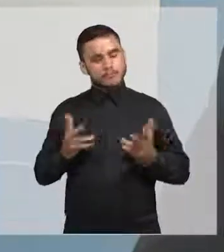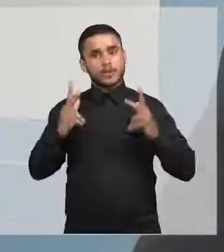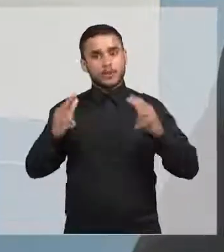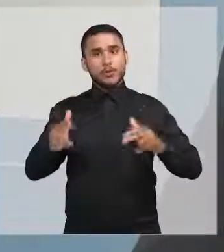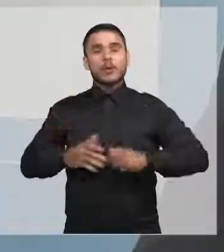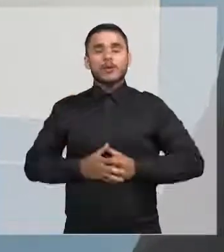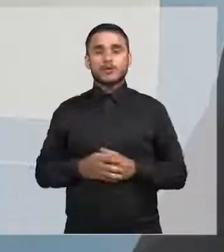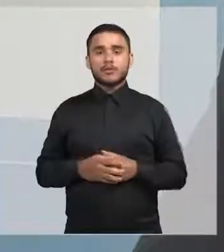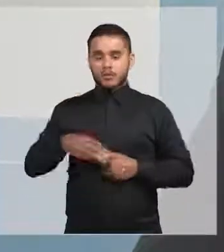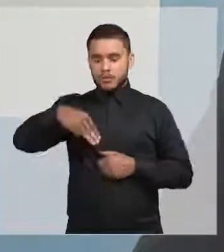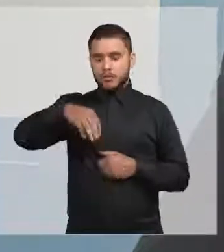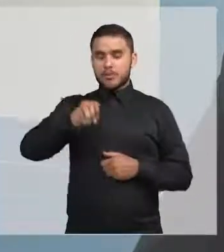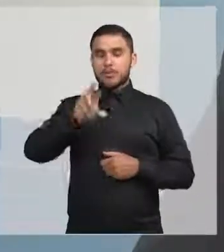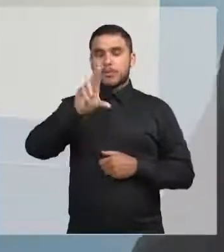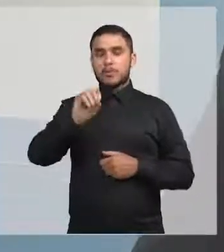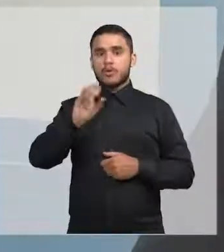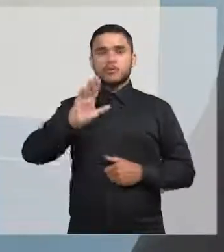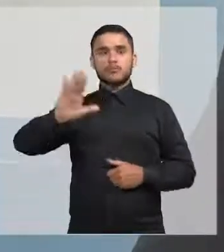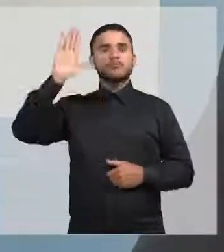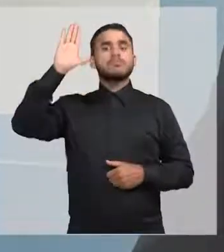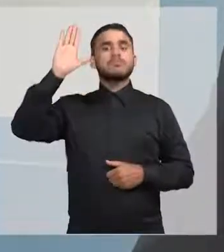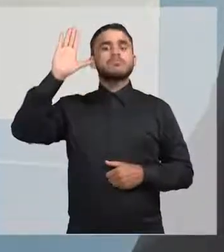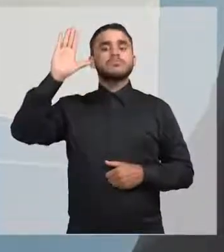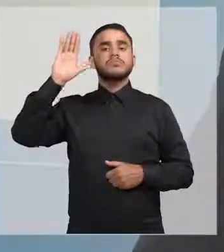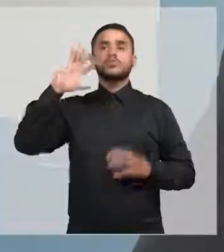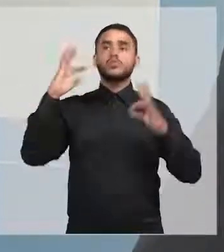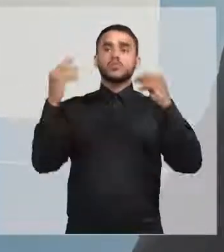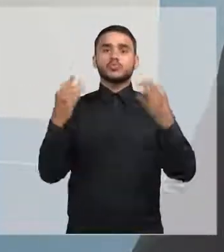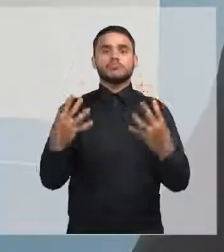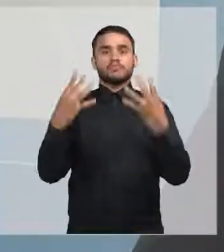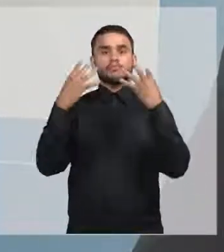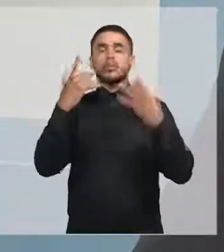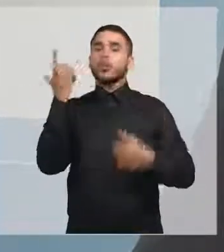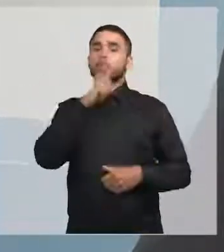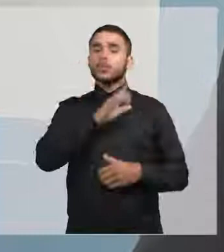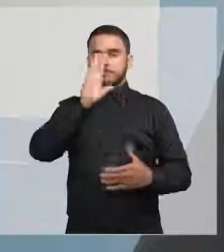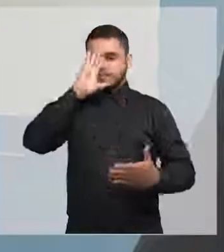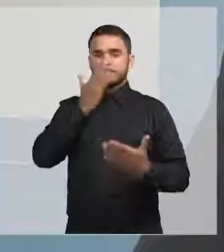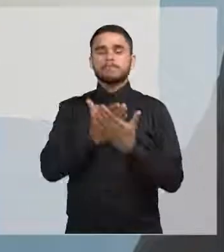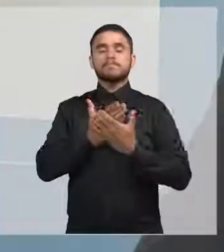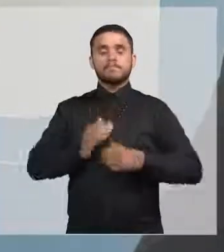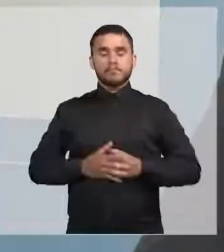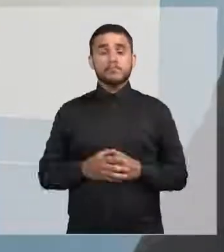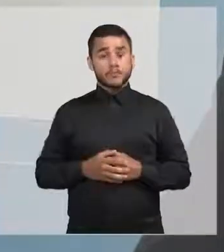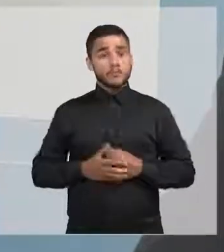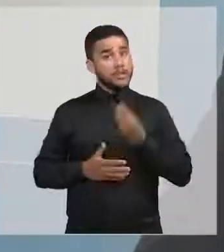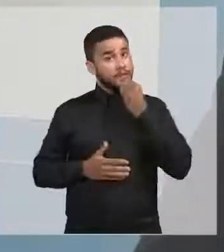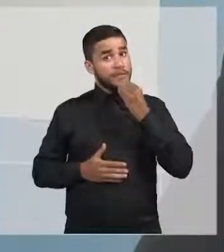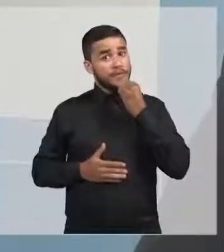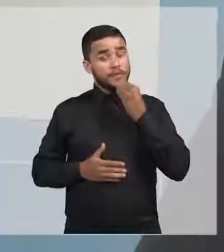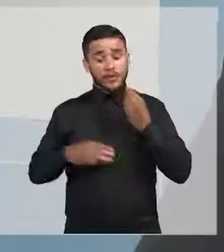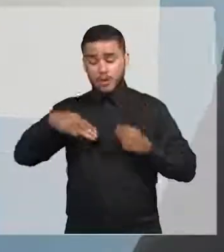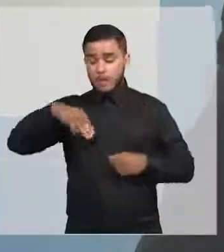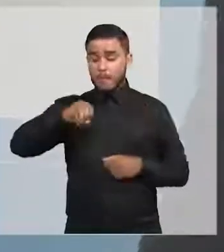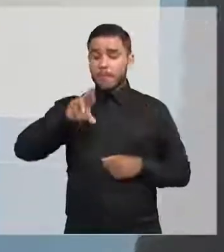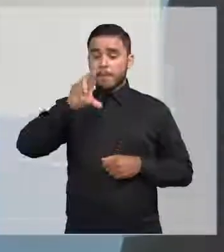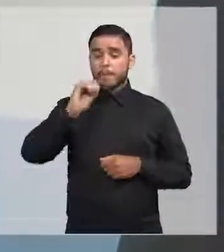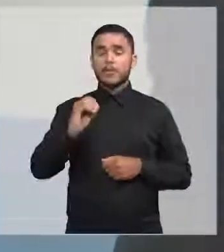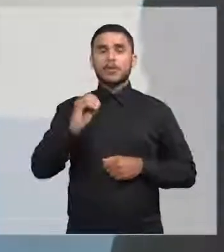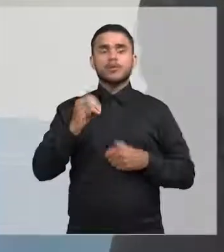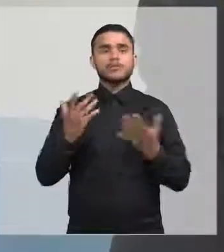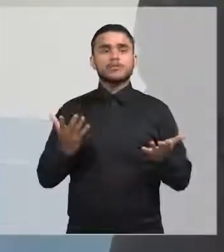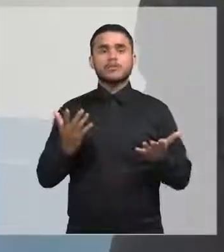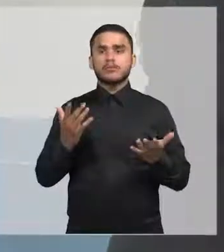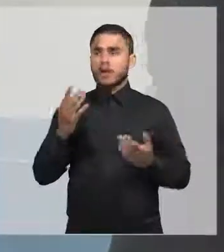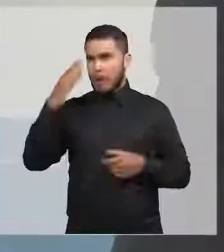tiver as condições e a liberdade que eu preciso para agir, eu vou analisar. E você, como